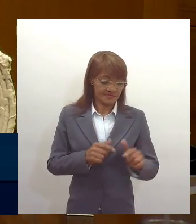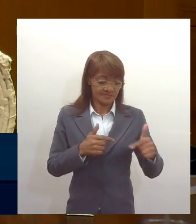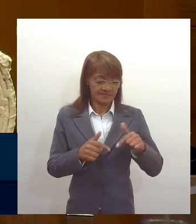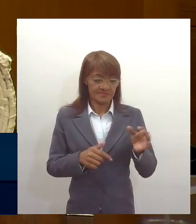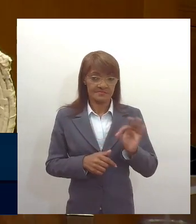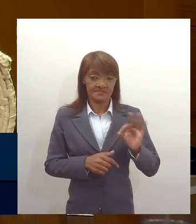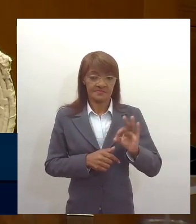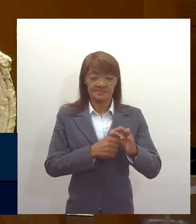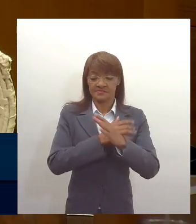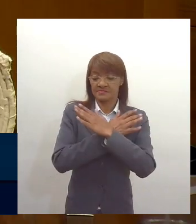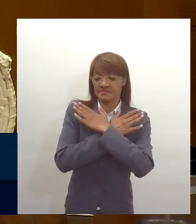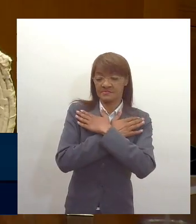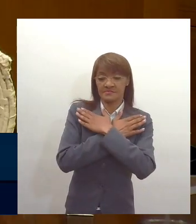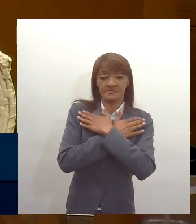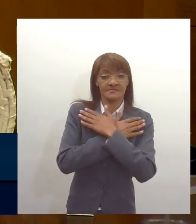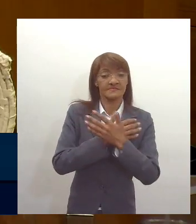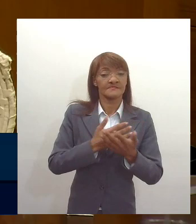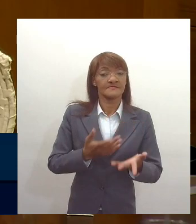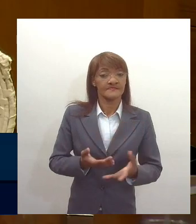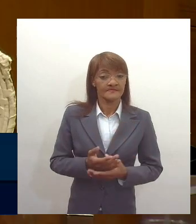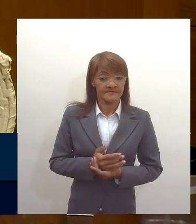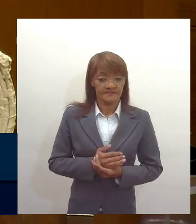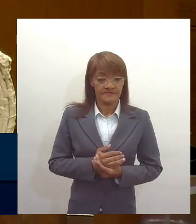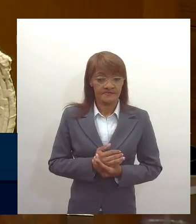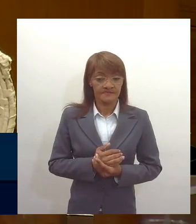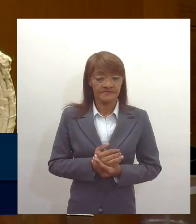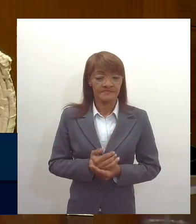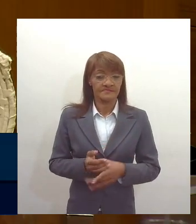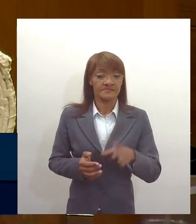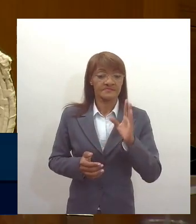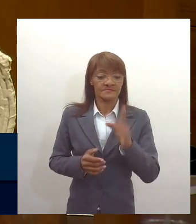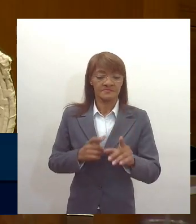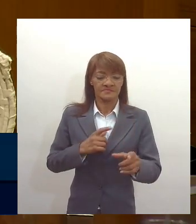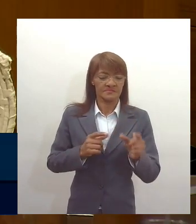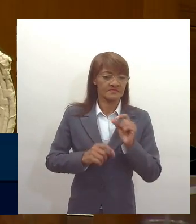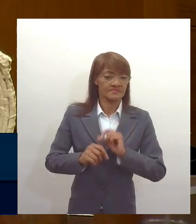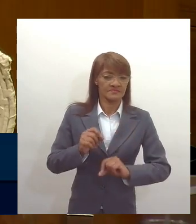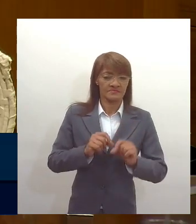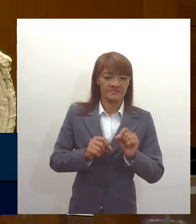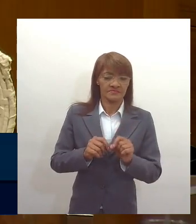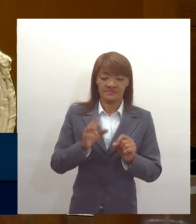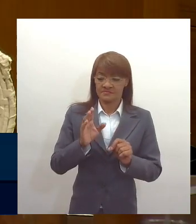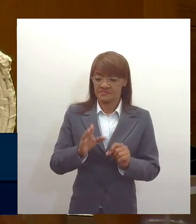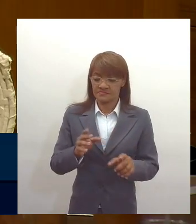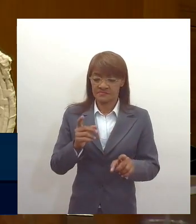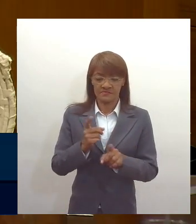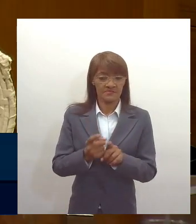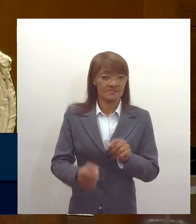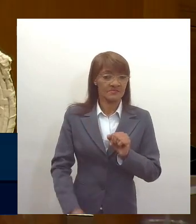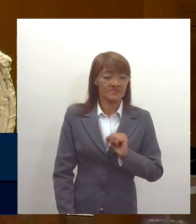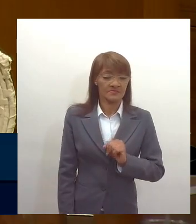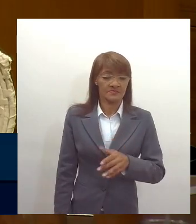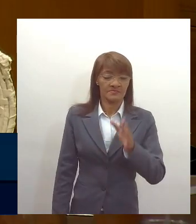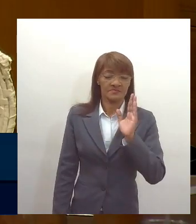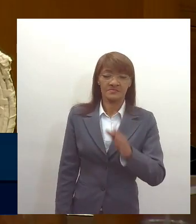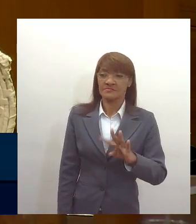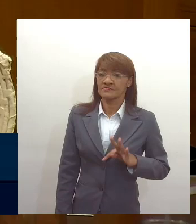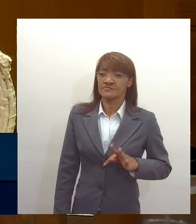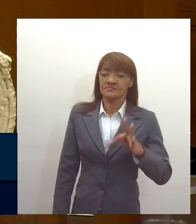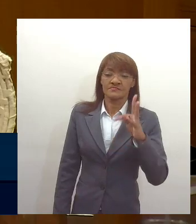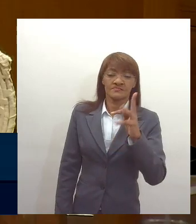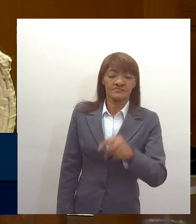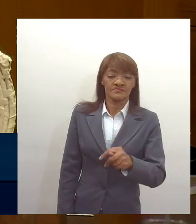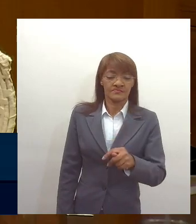Os próprios oficineiros dizem que tem de comprar do seu bolso para comprar coisas para desenvolver